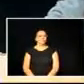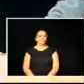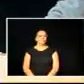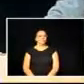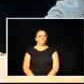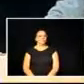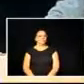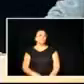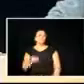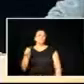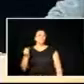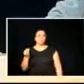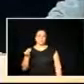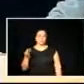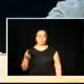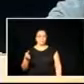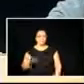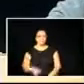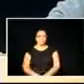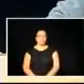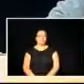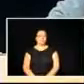Como poderia dar esse aumento de 6%?